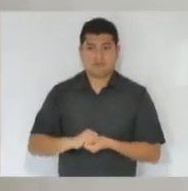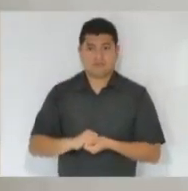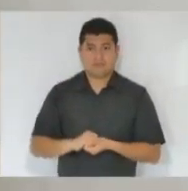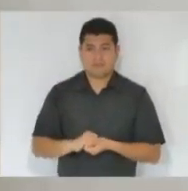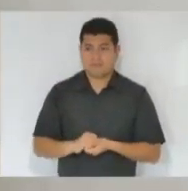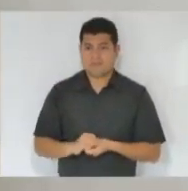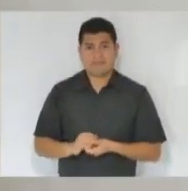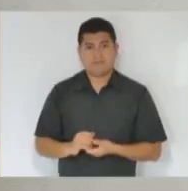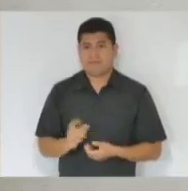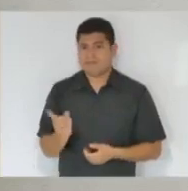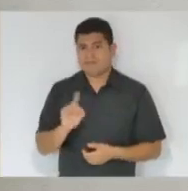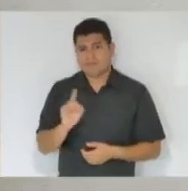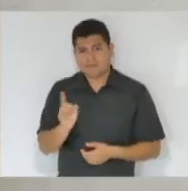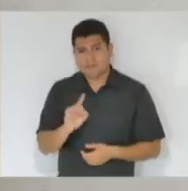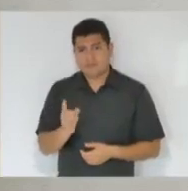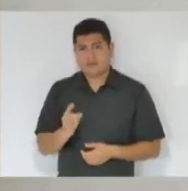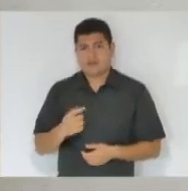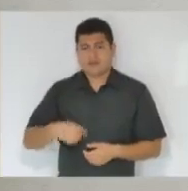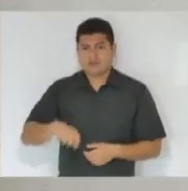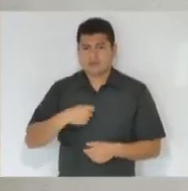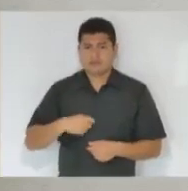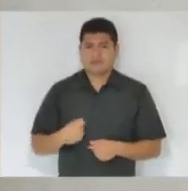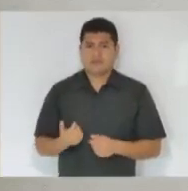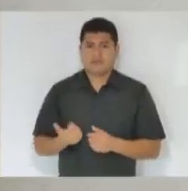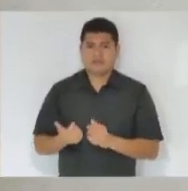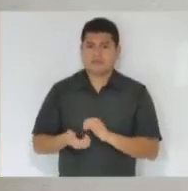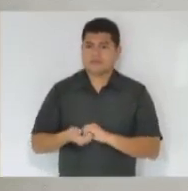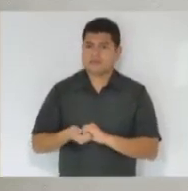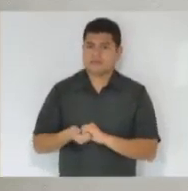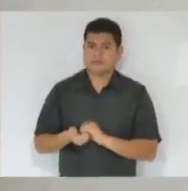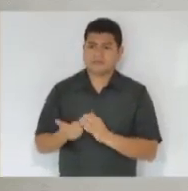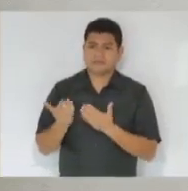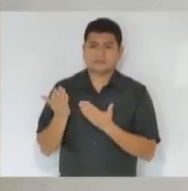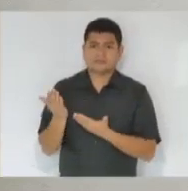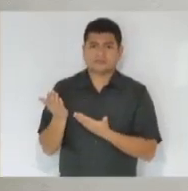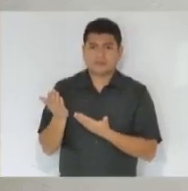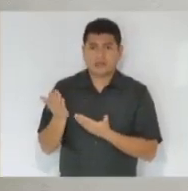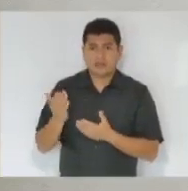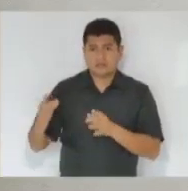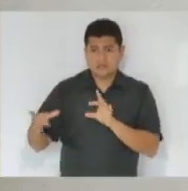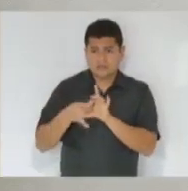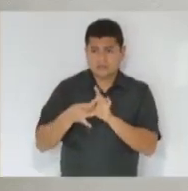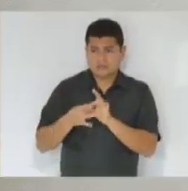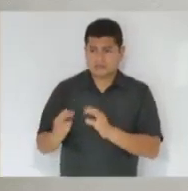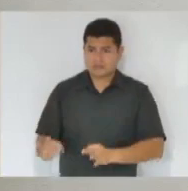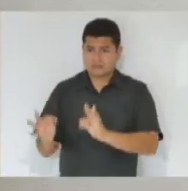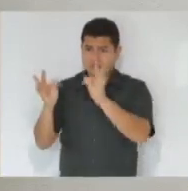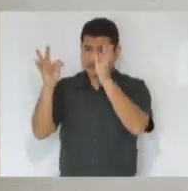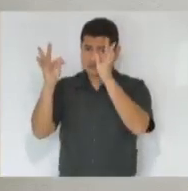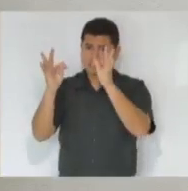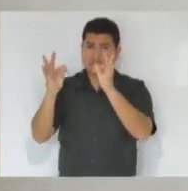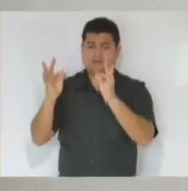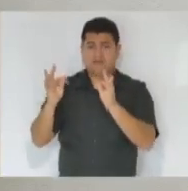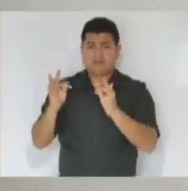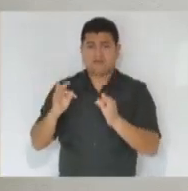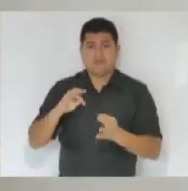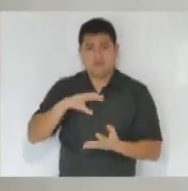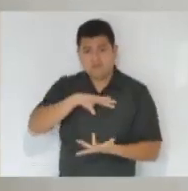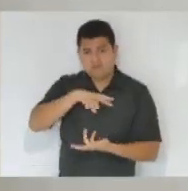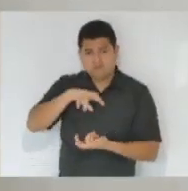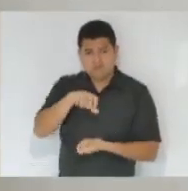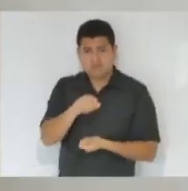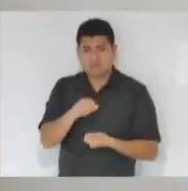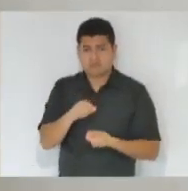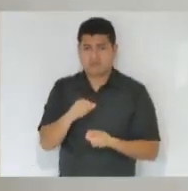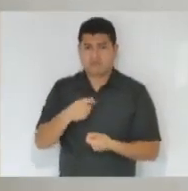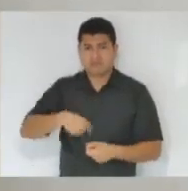conectados com a produção do mundo. Nós precisamos estar conectados com a tecnologia do mundo para nós podermos fazer o nosso